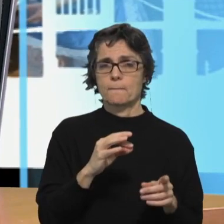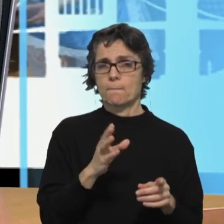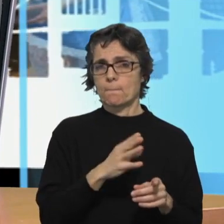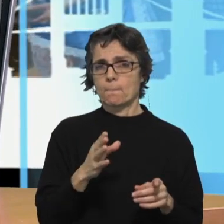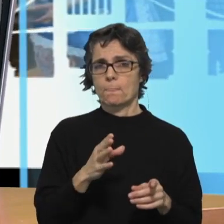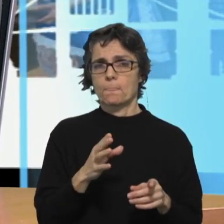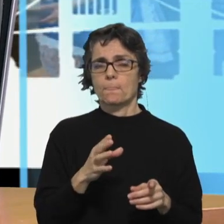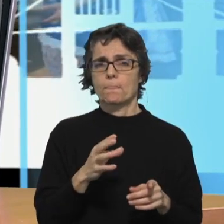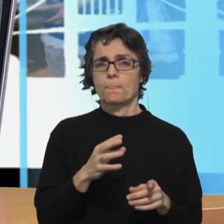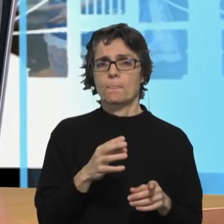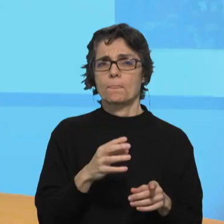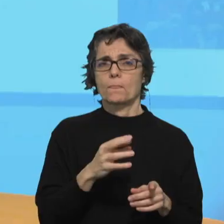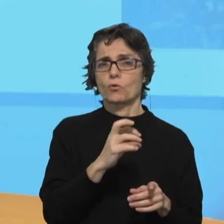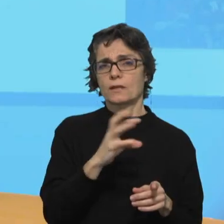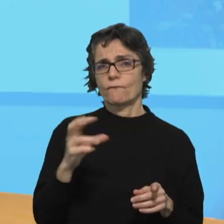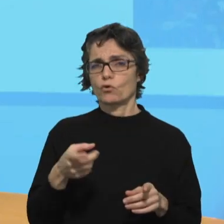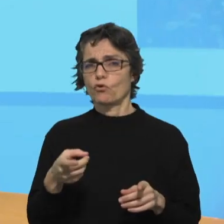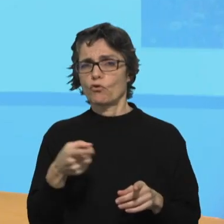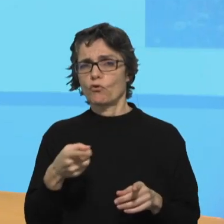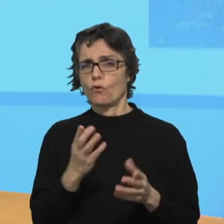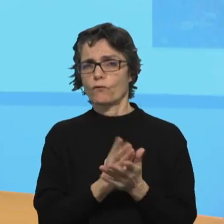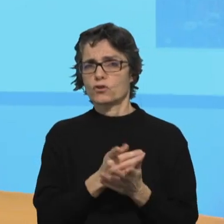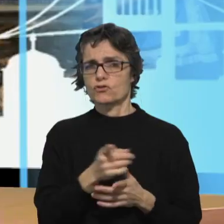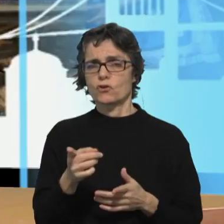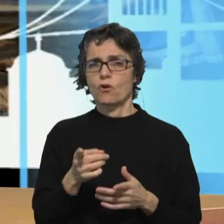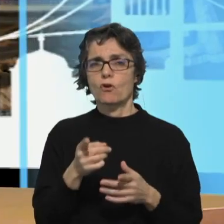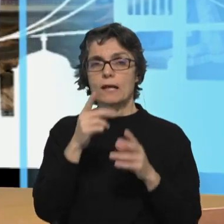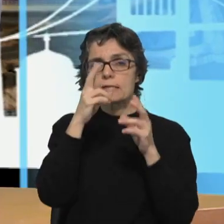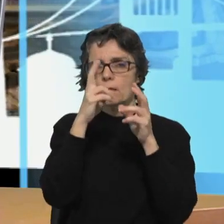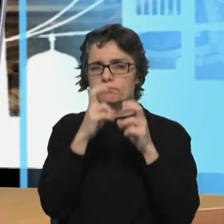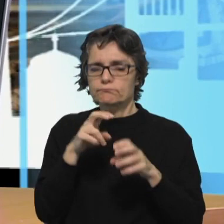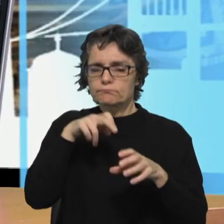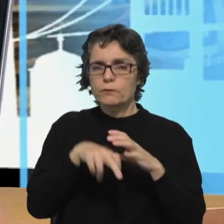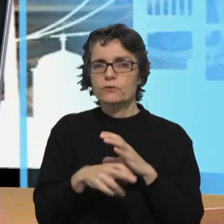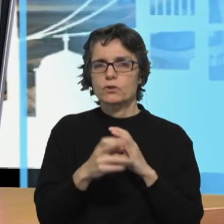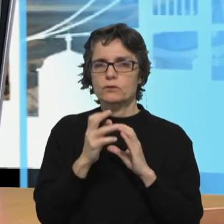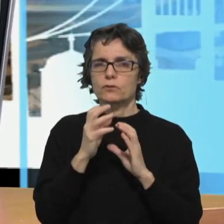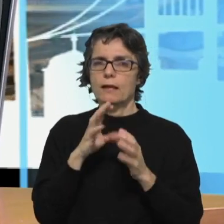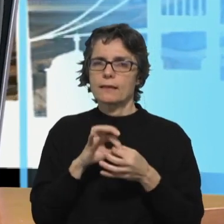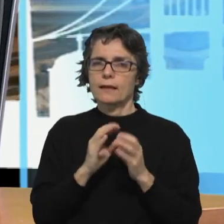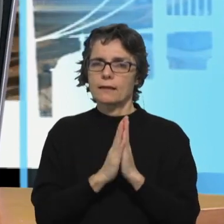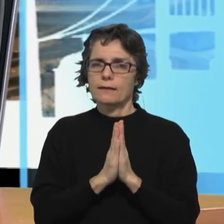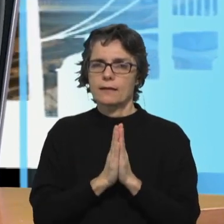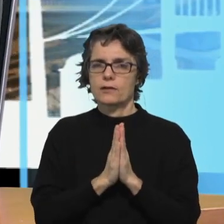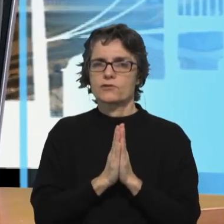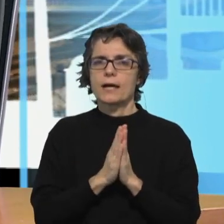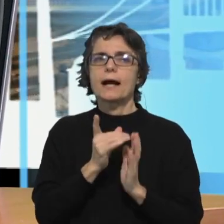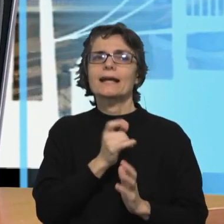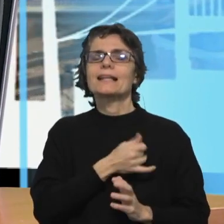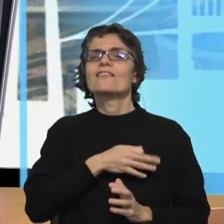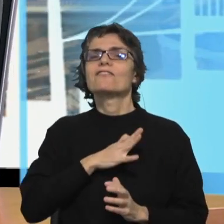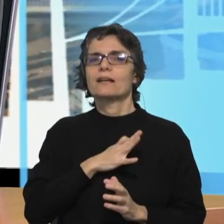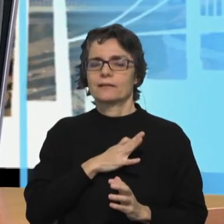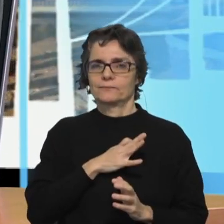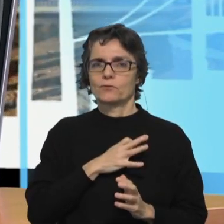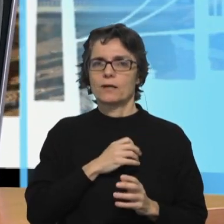trimestre... O que é esse aprofundamento mistagógico? É uma palavra que não é fácil. É um palavrão um bocado técnico. A ideia é, aquela fé inicial, nos primeiros anos, a